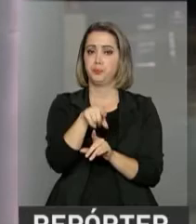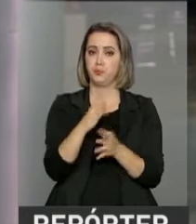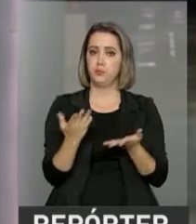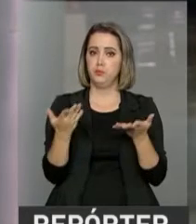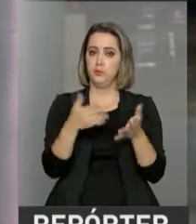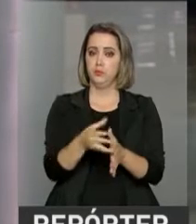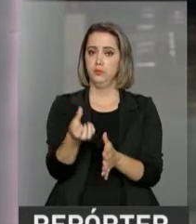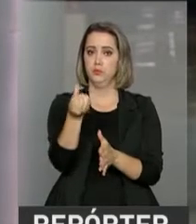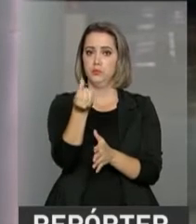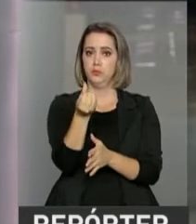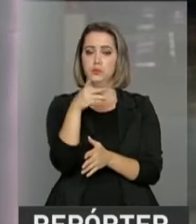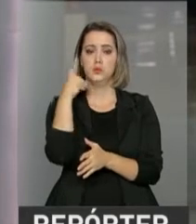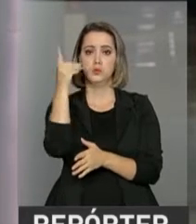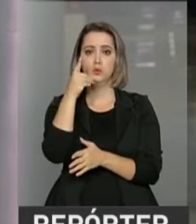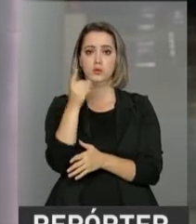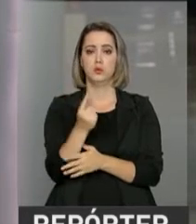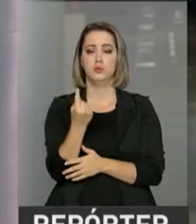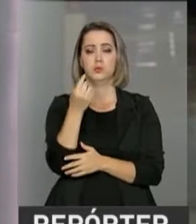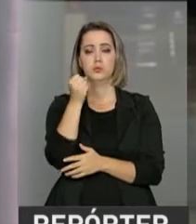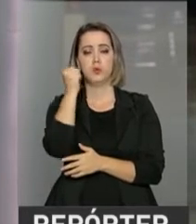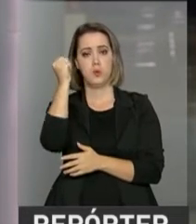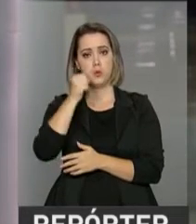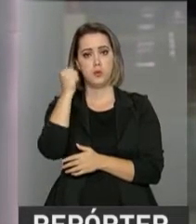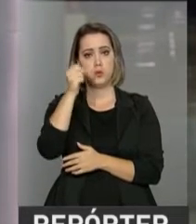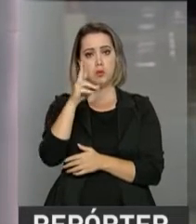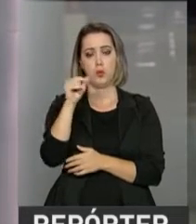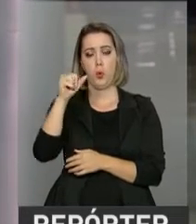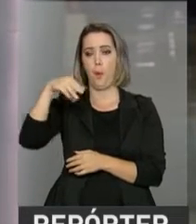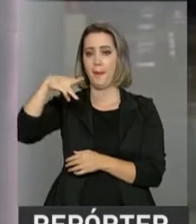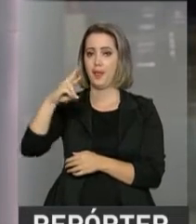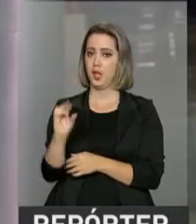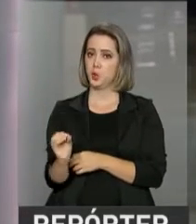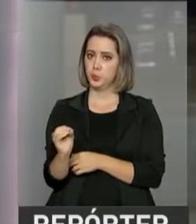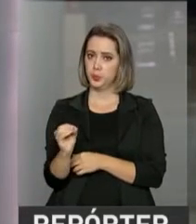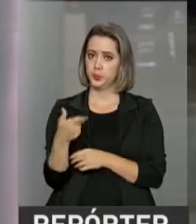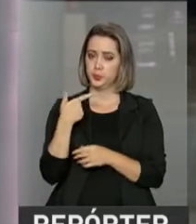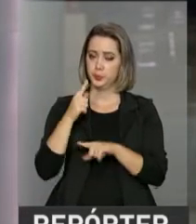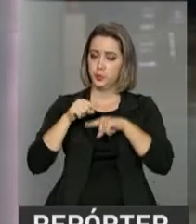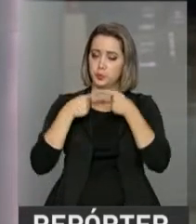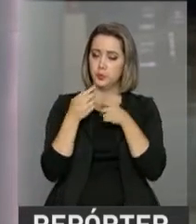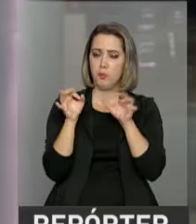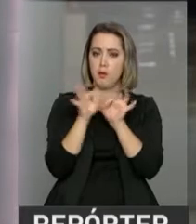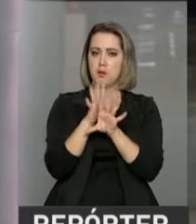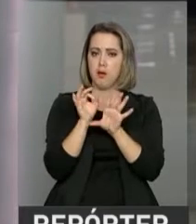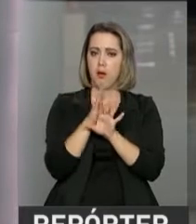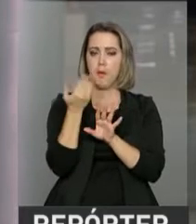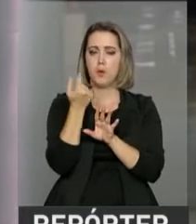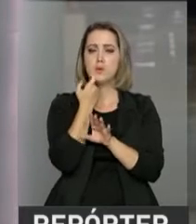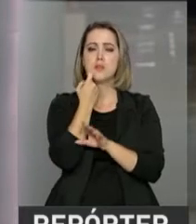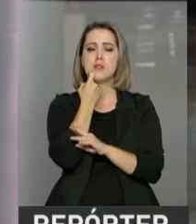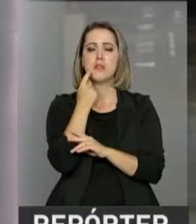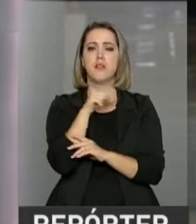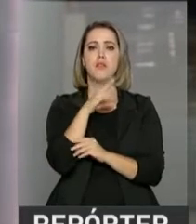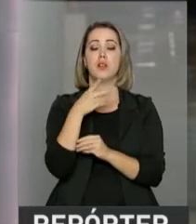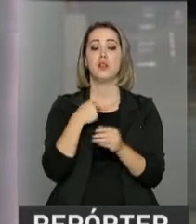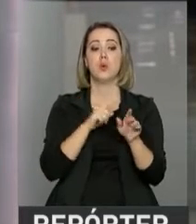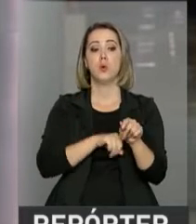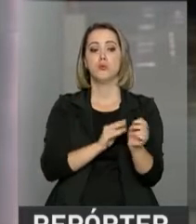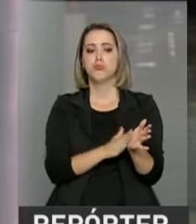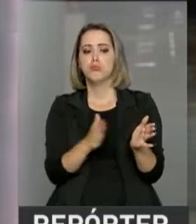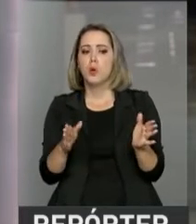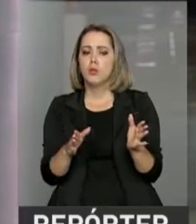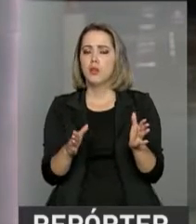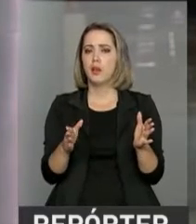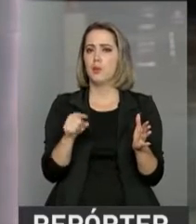também 6 deputados e o senador Romero Jucá. Lembrando que terminou na última sexta-feira o prazo para a apresentação